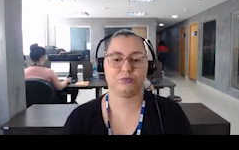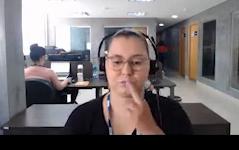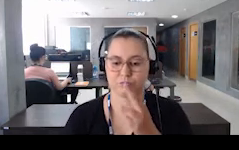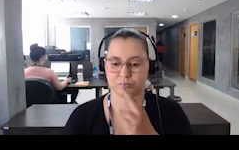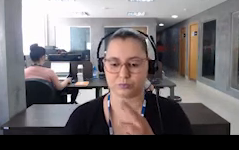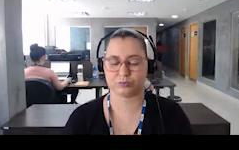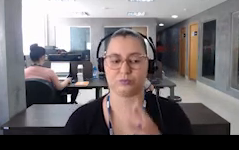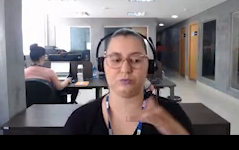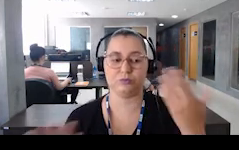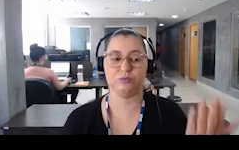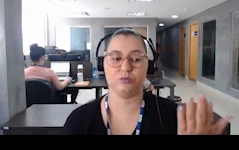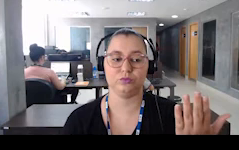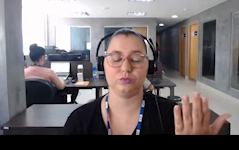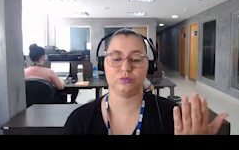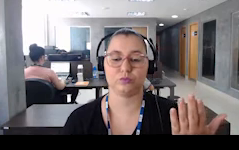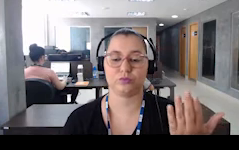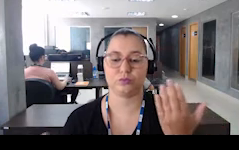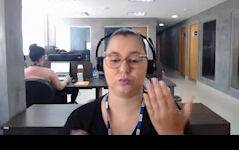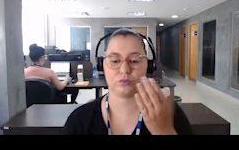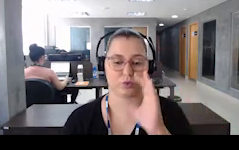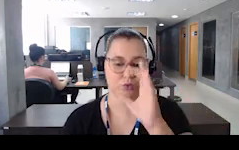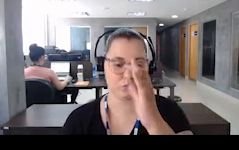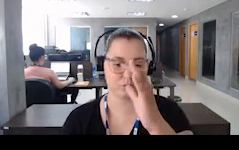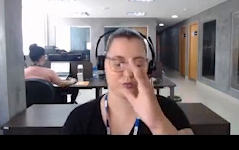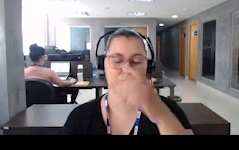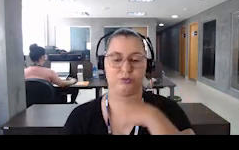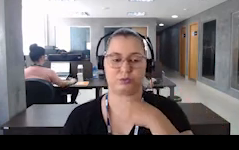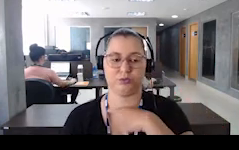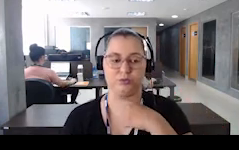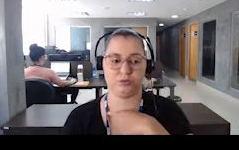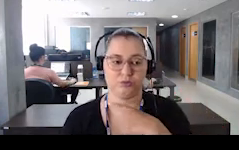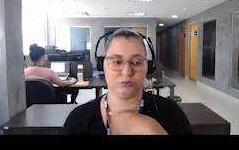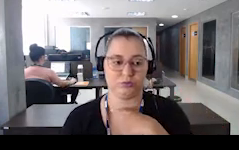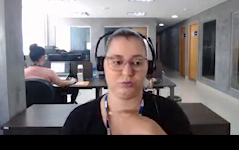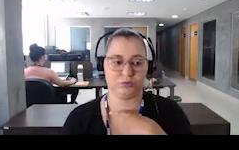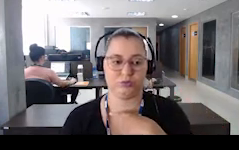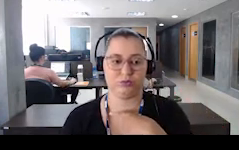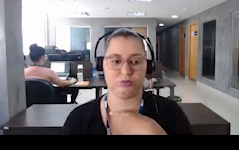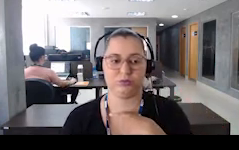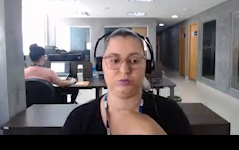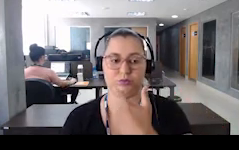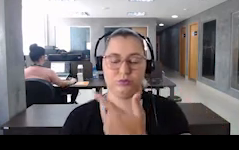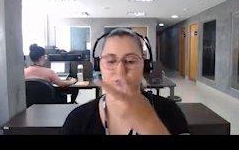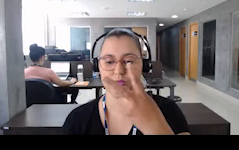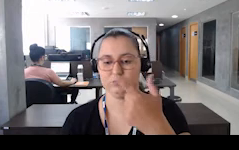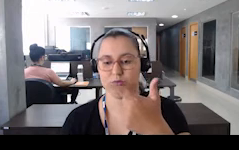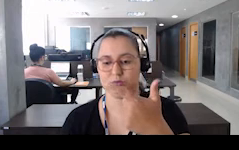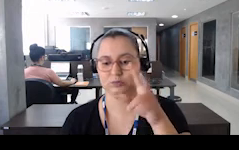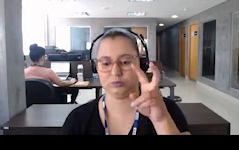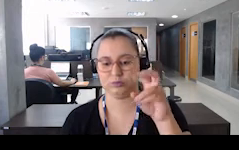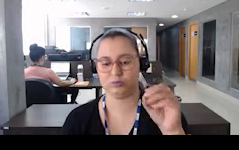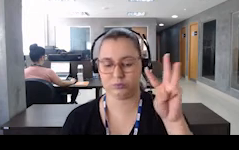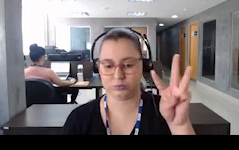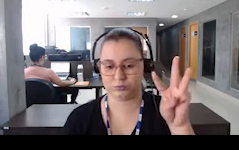e vamos responder. Qual que é o valor da corrente da lâmpada mista? Qual o valor da corrente da lâmpada mista de